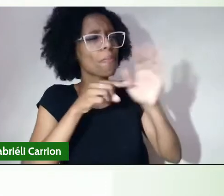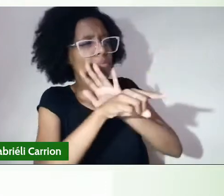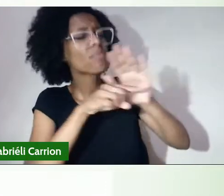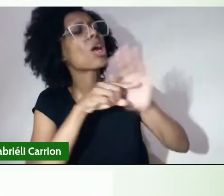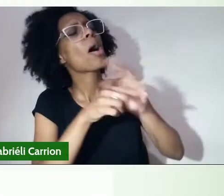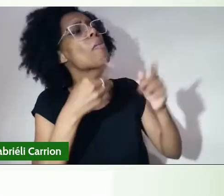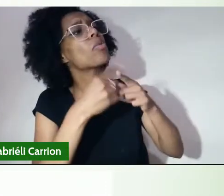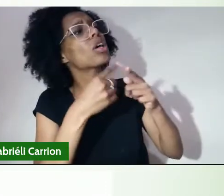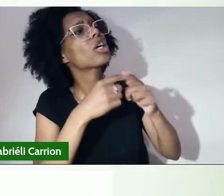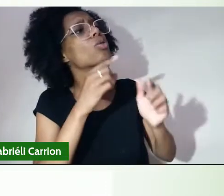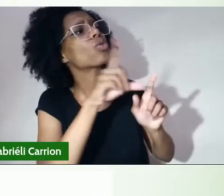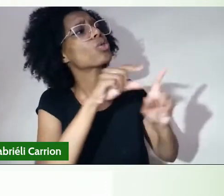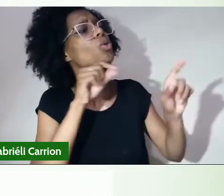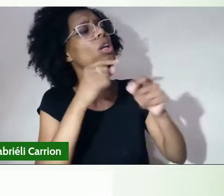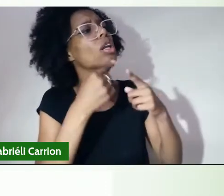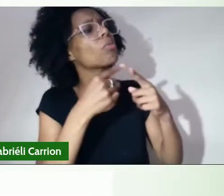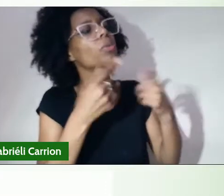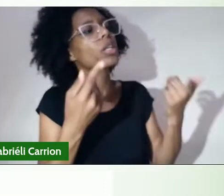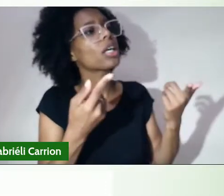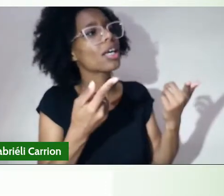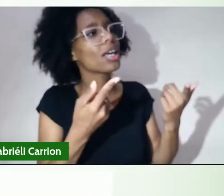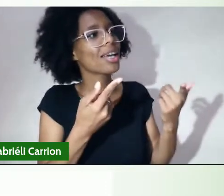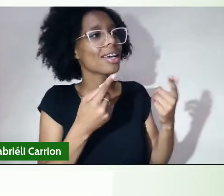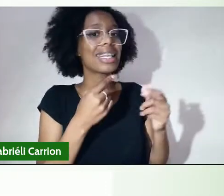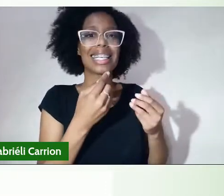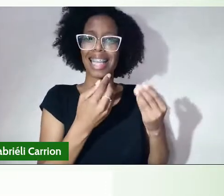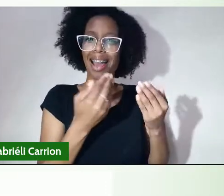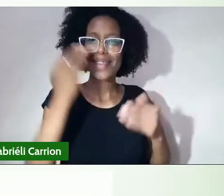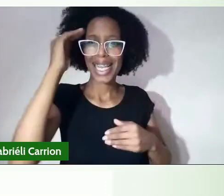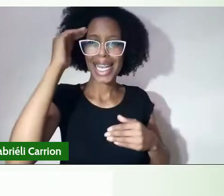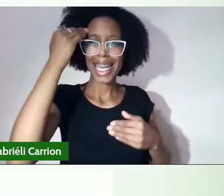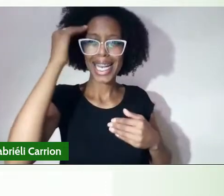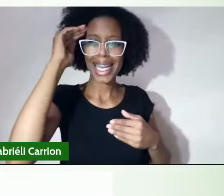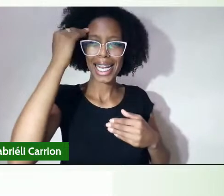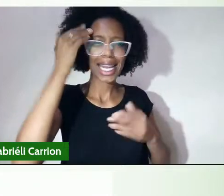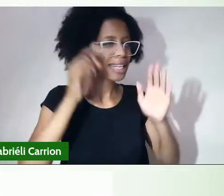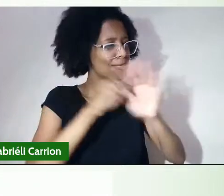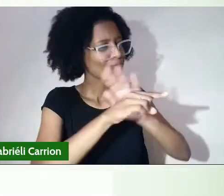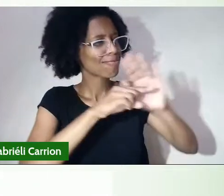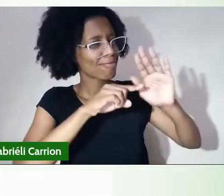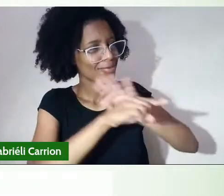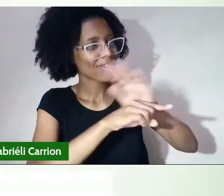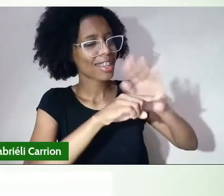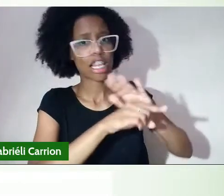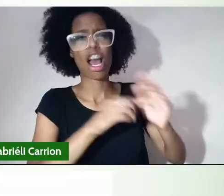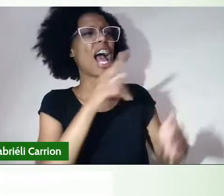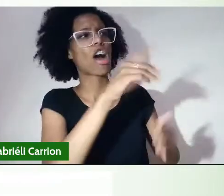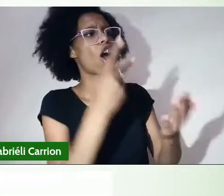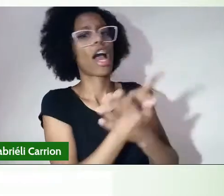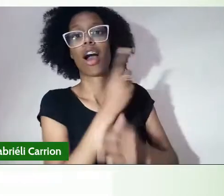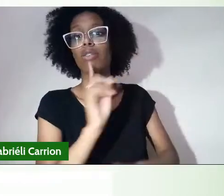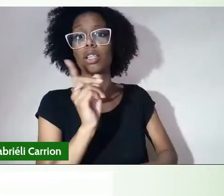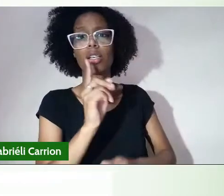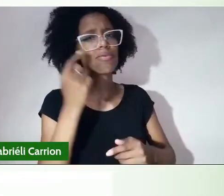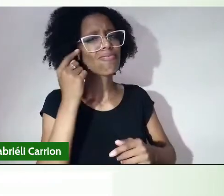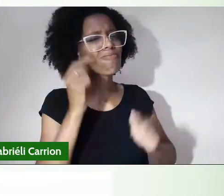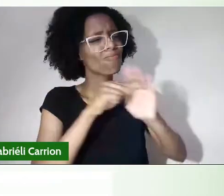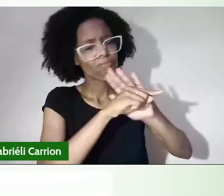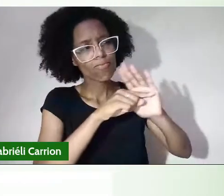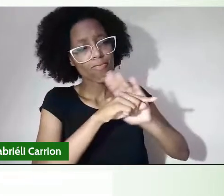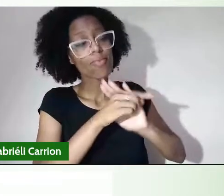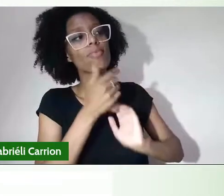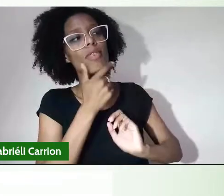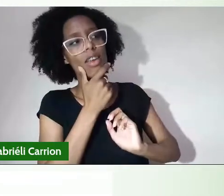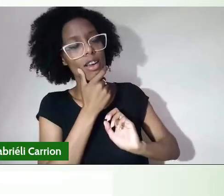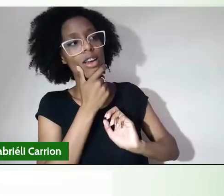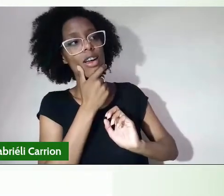qual o raciocínio que ele montou para chegar, né, naquele resultado, e aí, com base nessa interpretação do raciocínio do